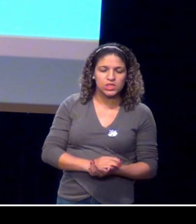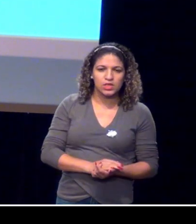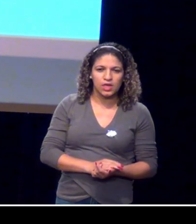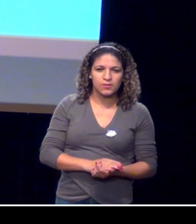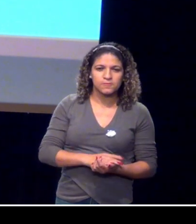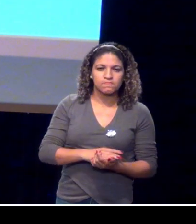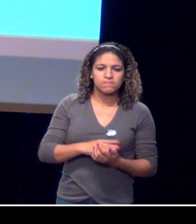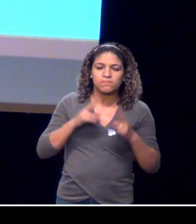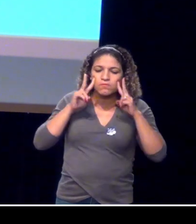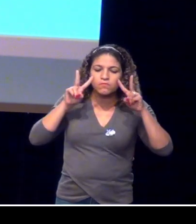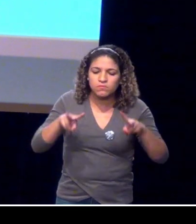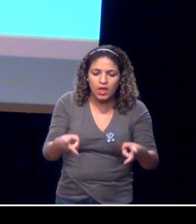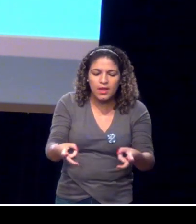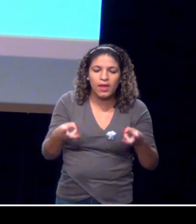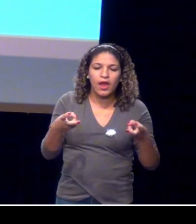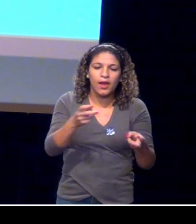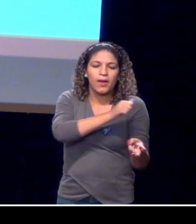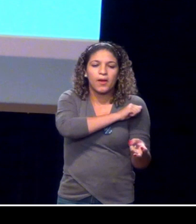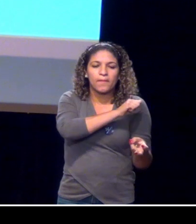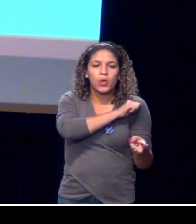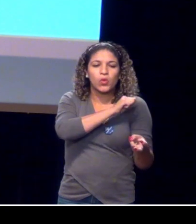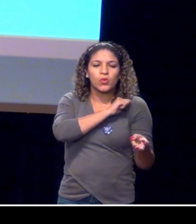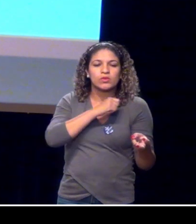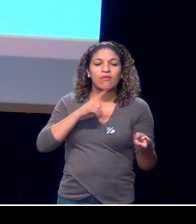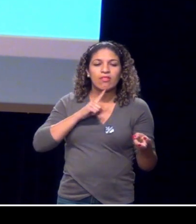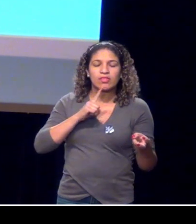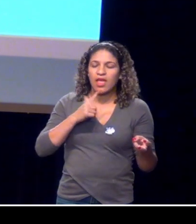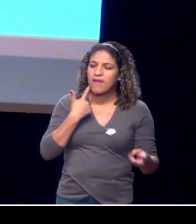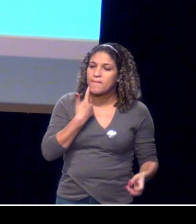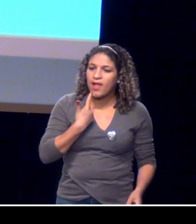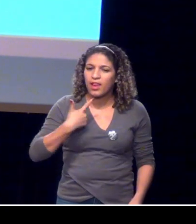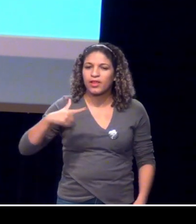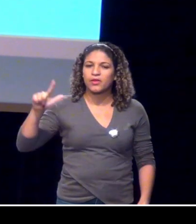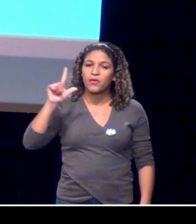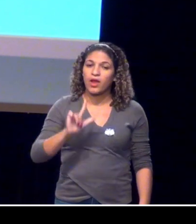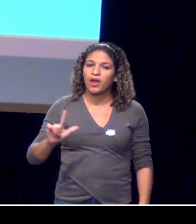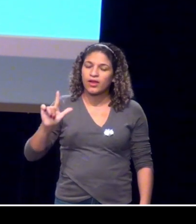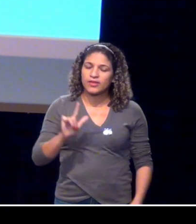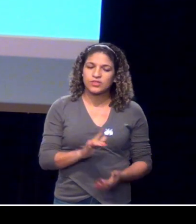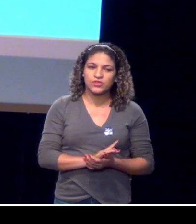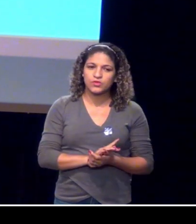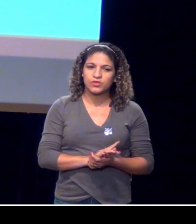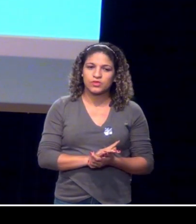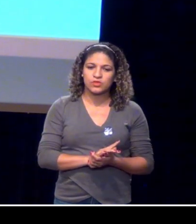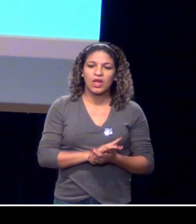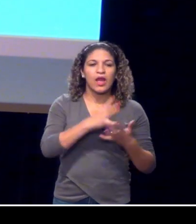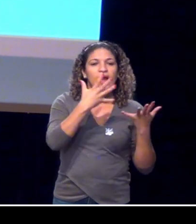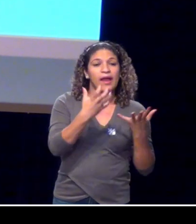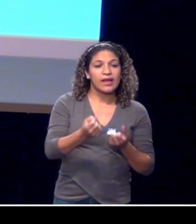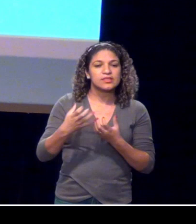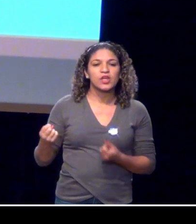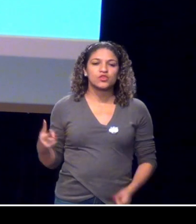que o meu olhar para o meu aluno, ele sempre vem carregado, a minha linguagem, sempre vem carregado de